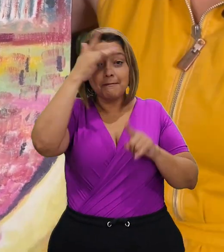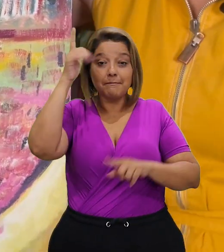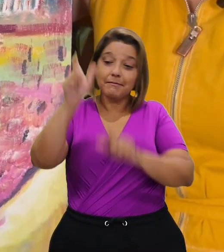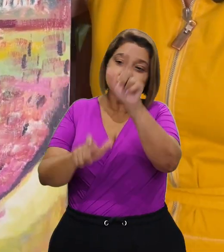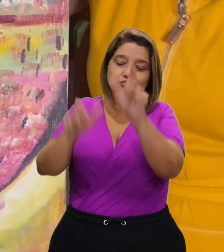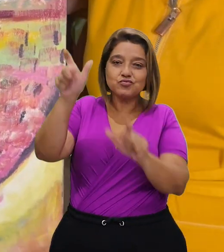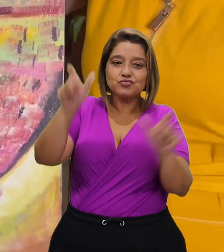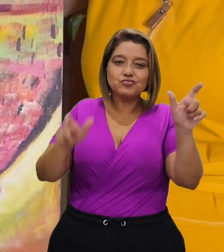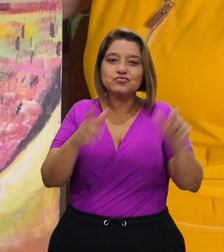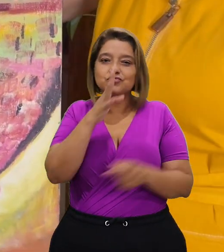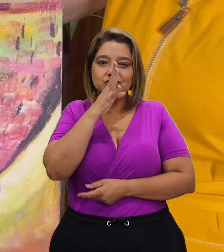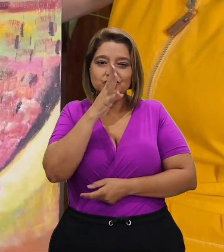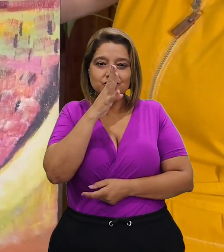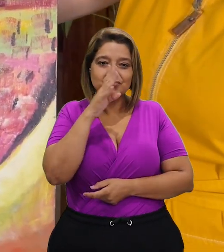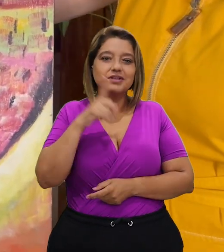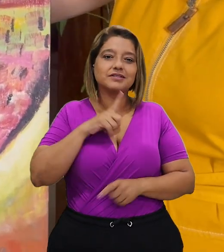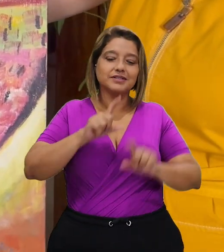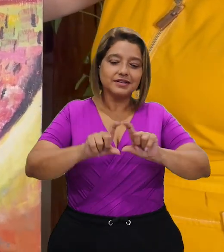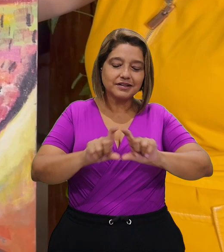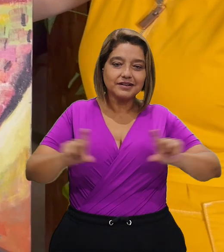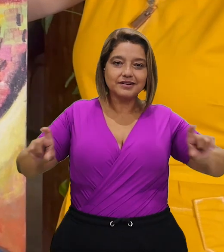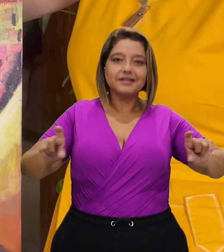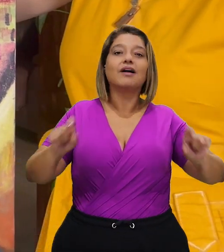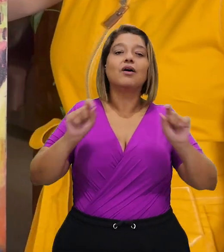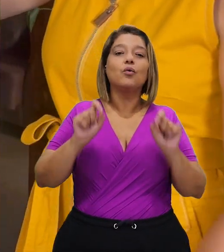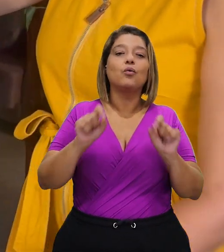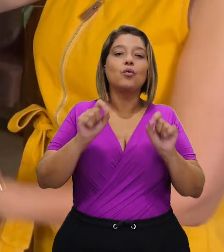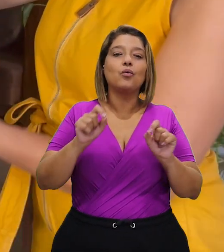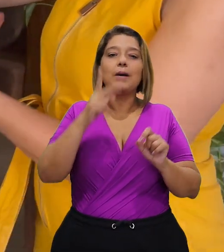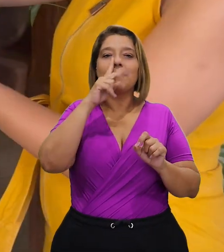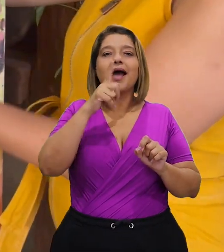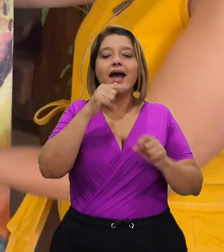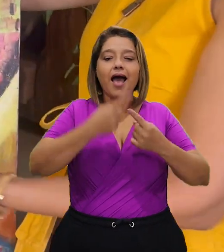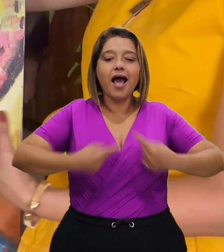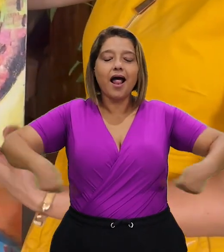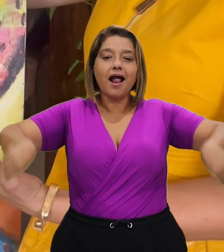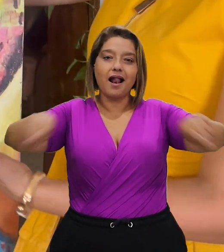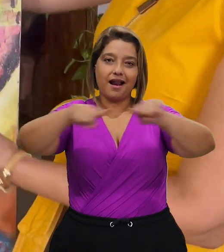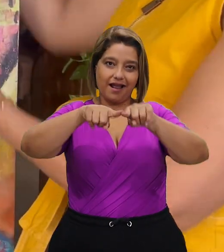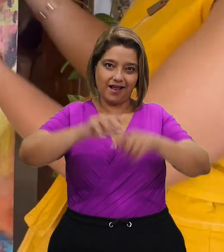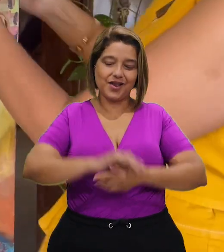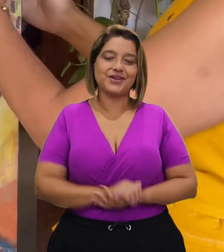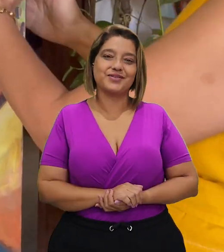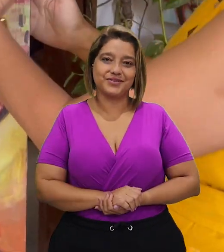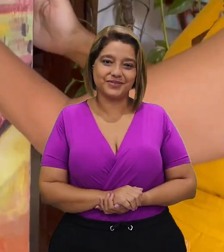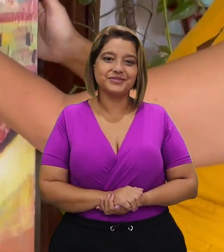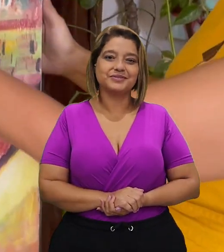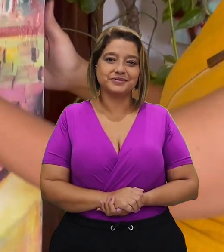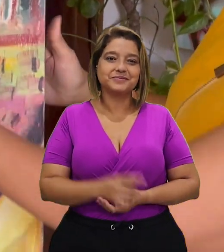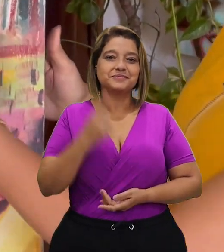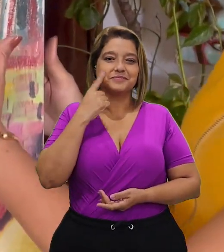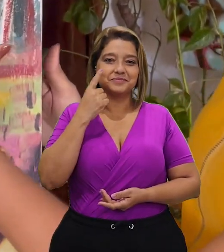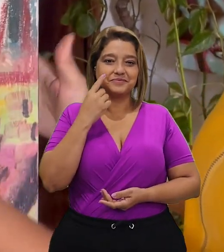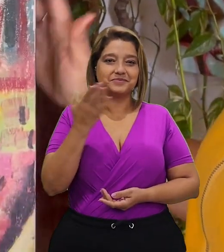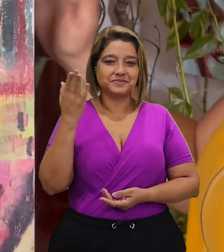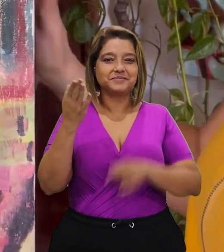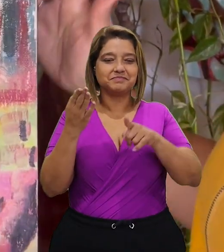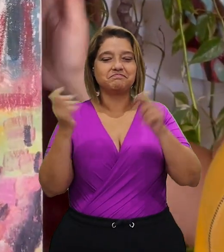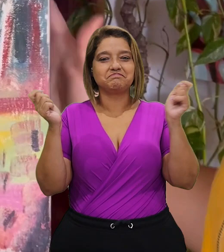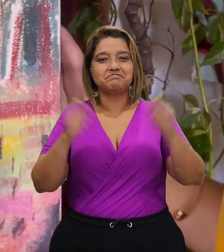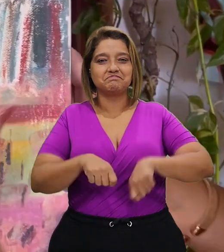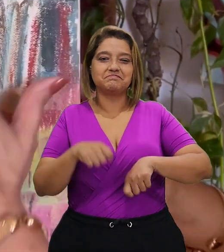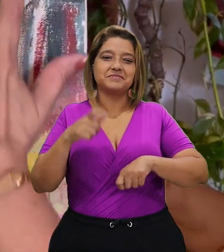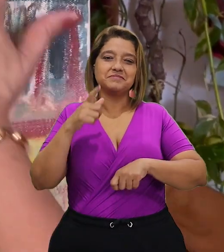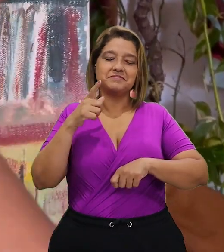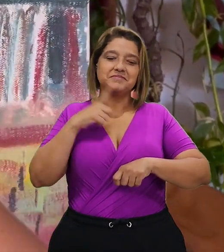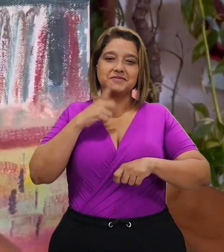É uma tela abstrata, mas eu vejo a questão das imagens. Então, para mim aqui, eu ligo com